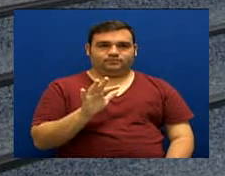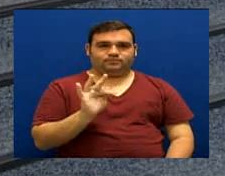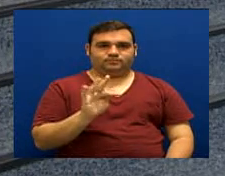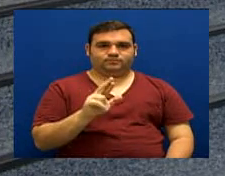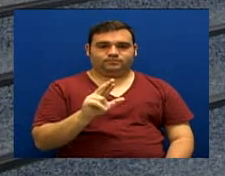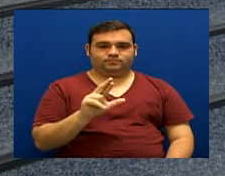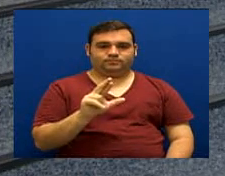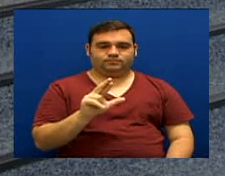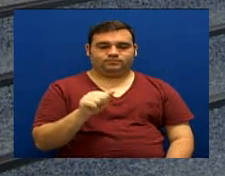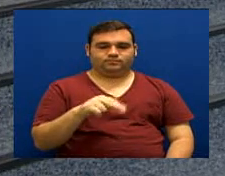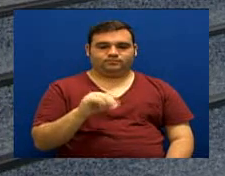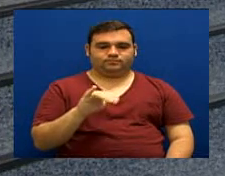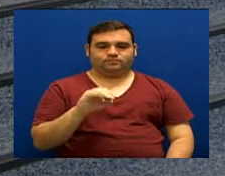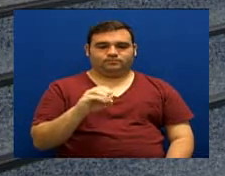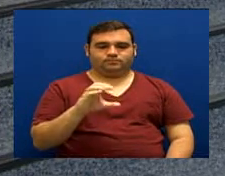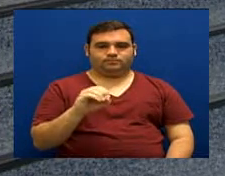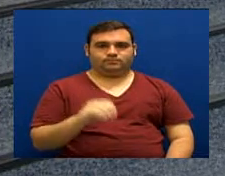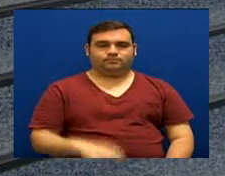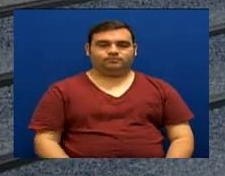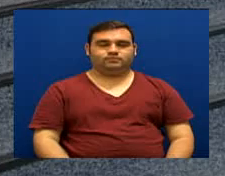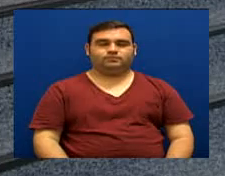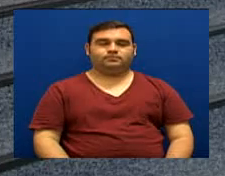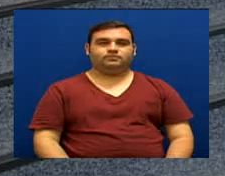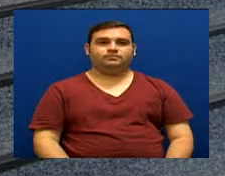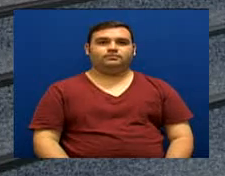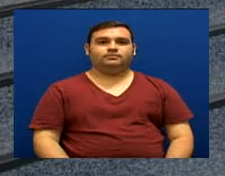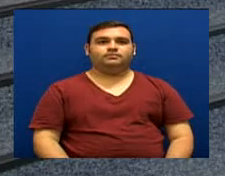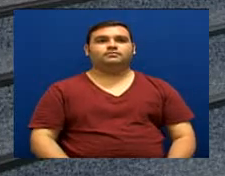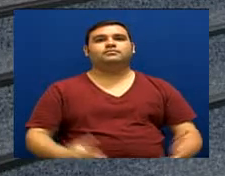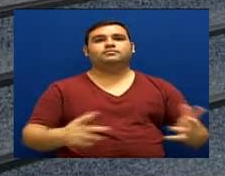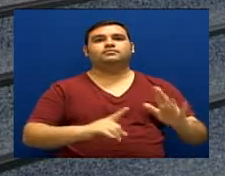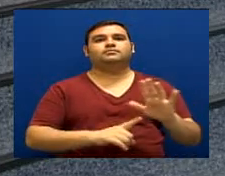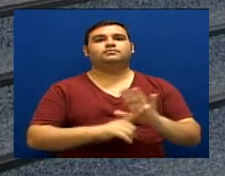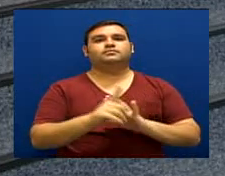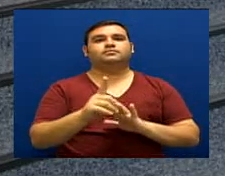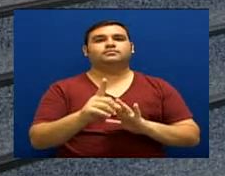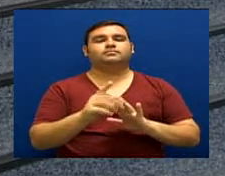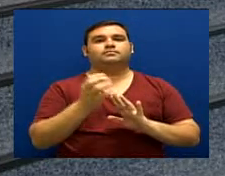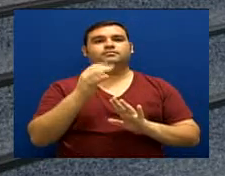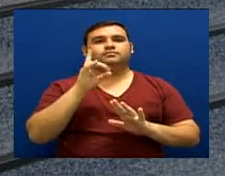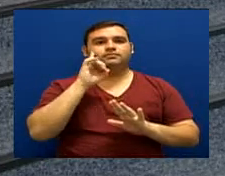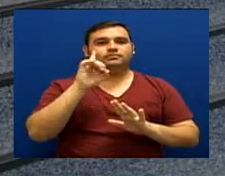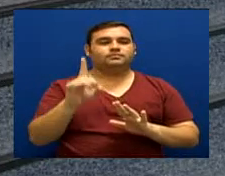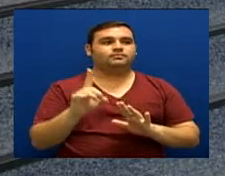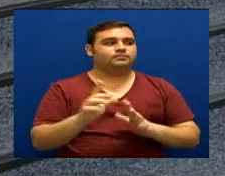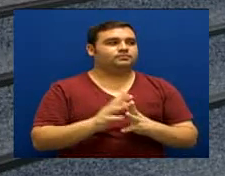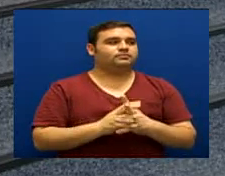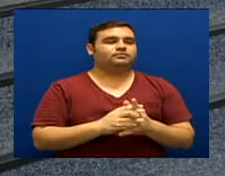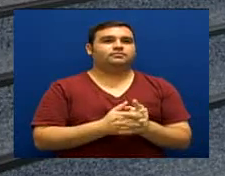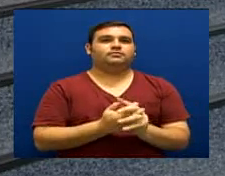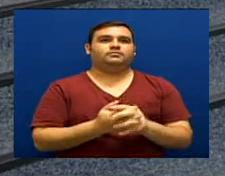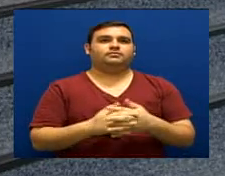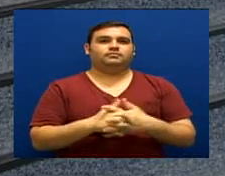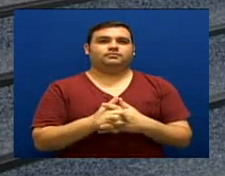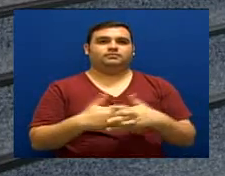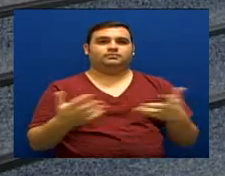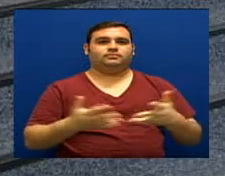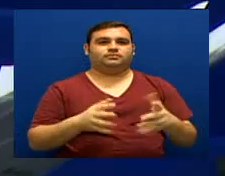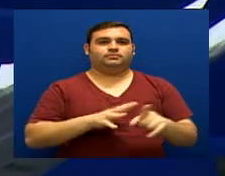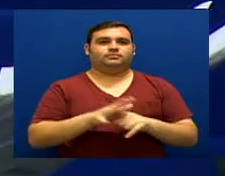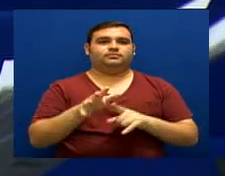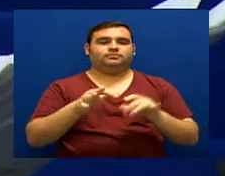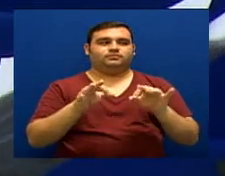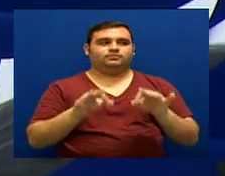francisco por favor questionamentos sobre o bom dia onde nós estamos numa audiência